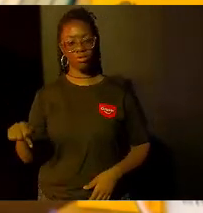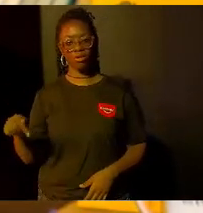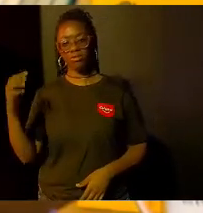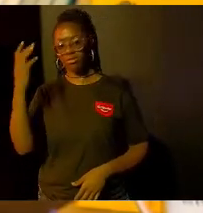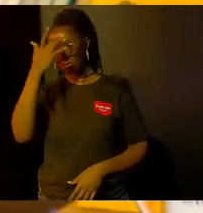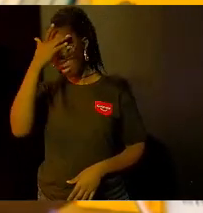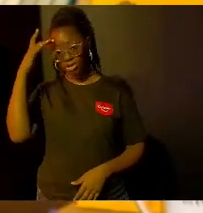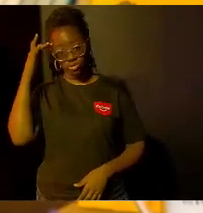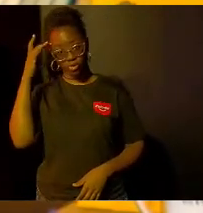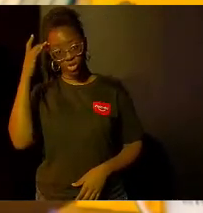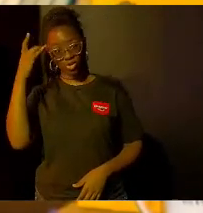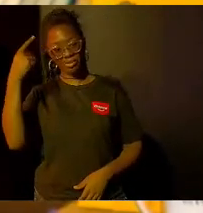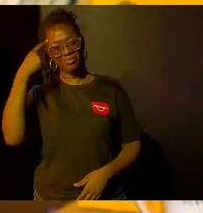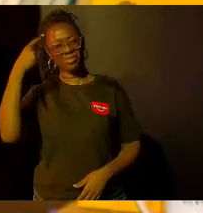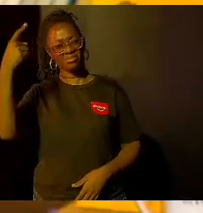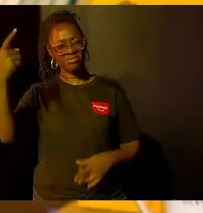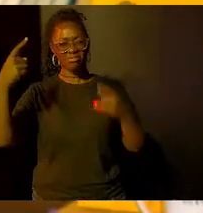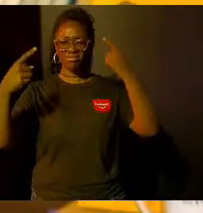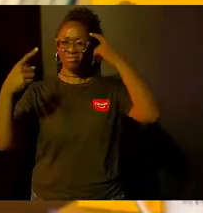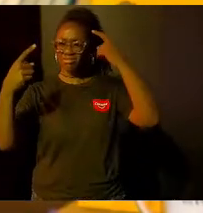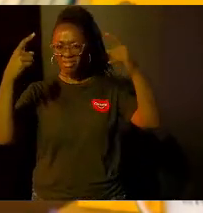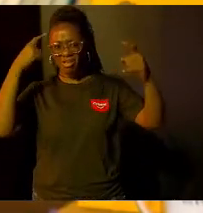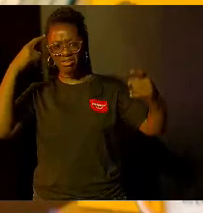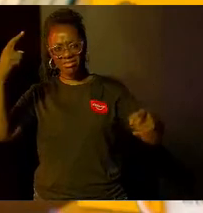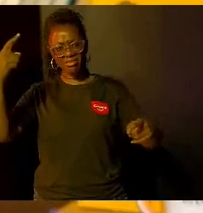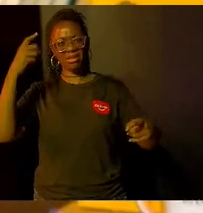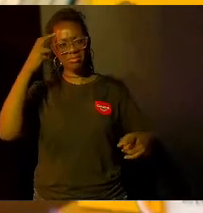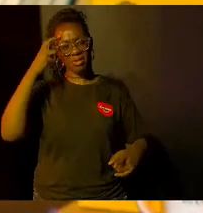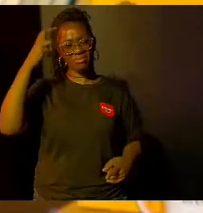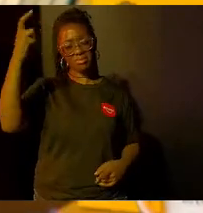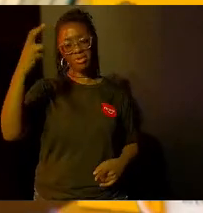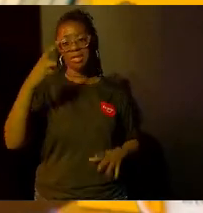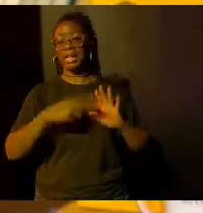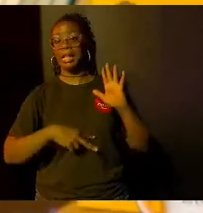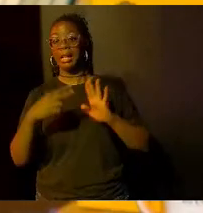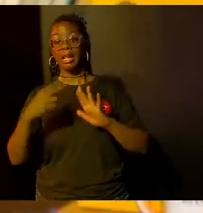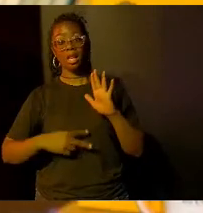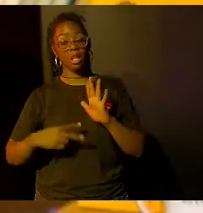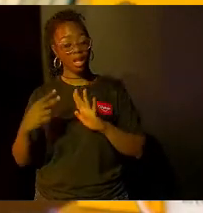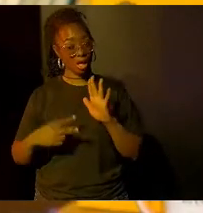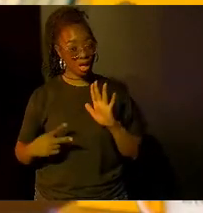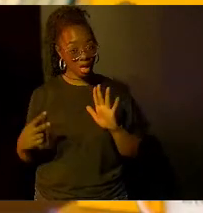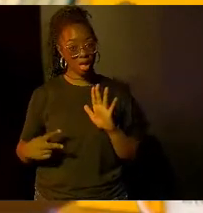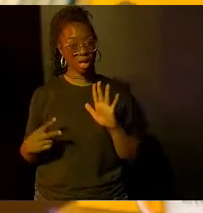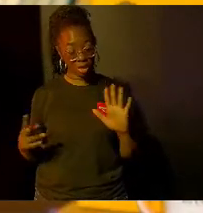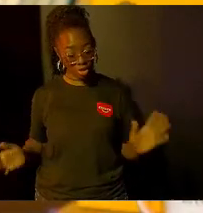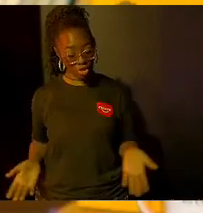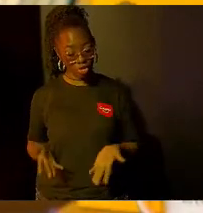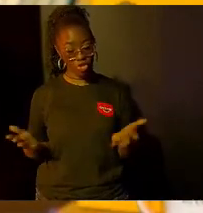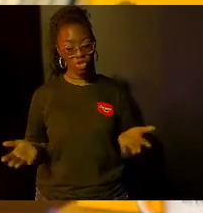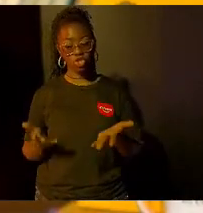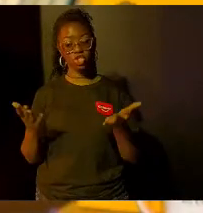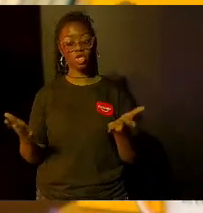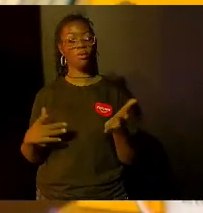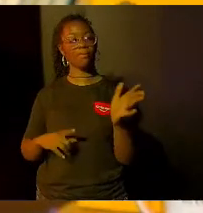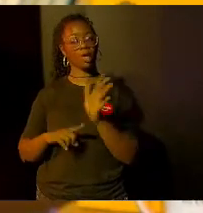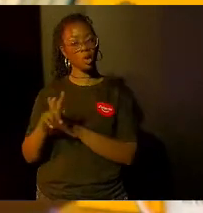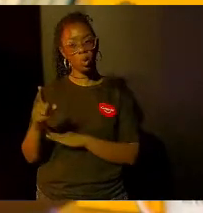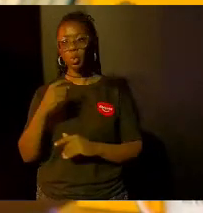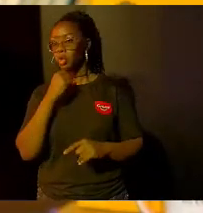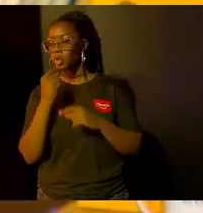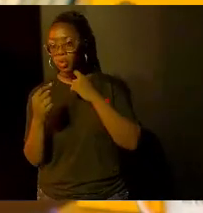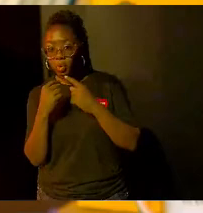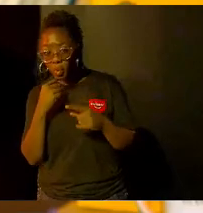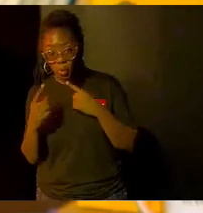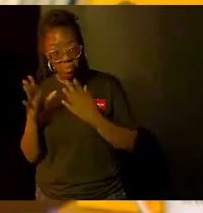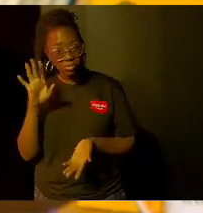as cabeças pensantes as pessoas leitoras não é as pessoas que cultivavam perguntas dúvidas